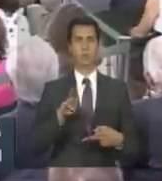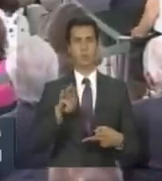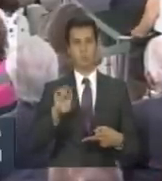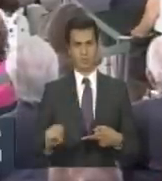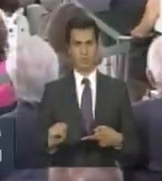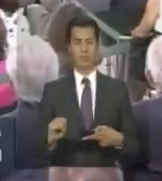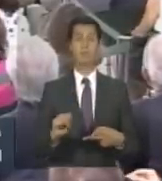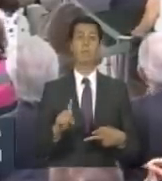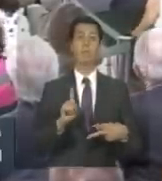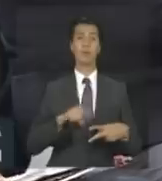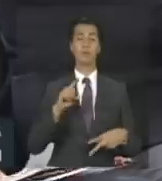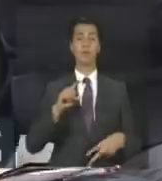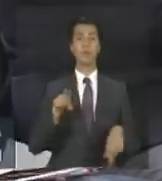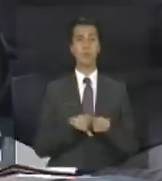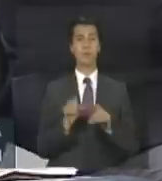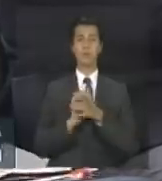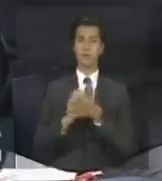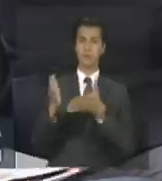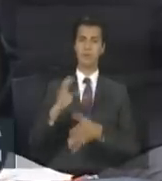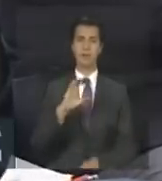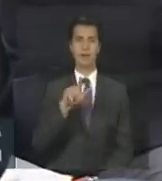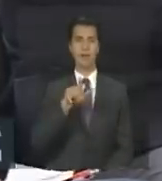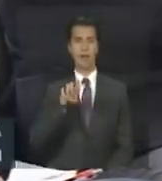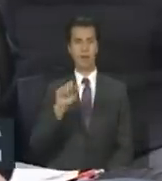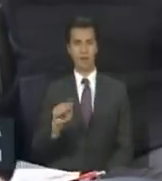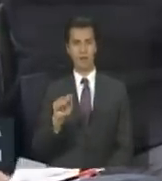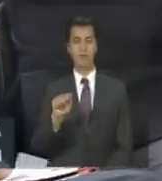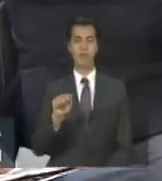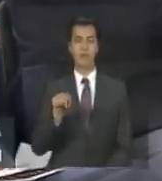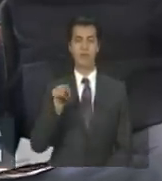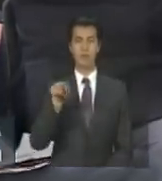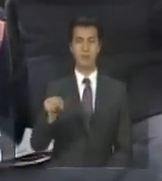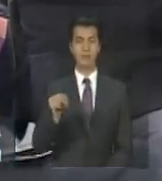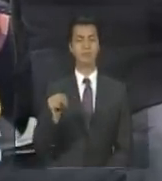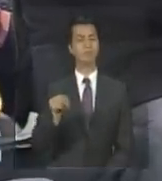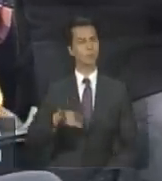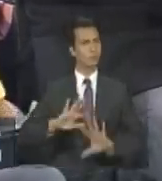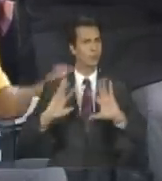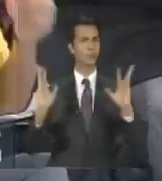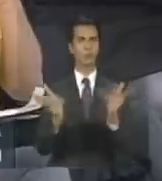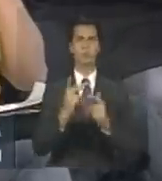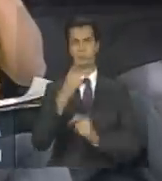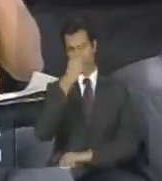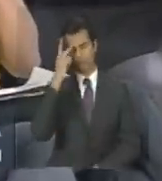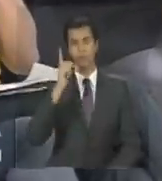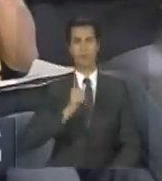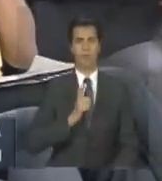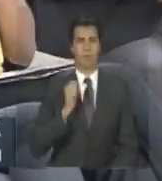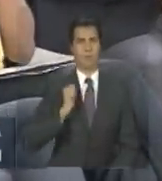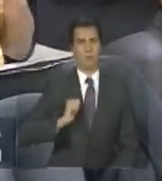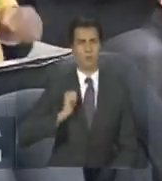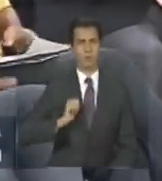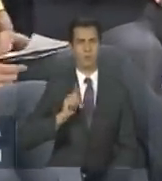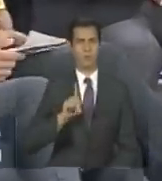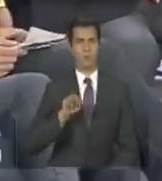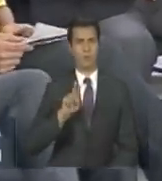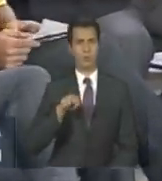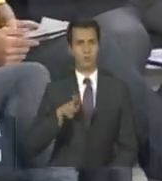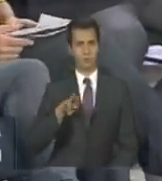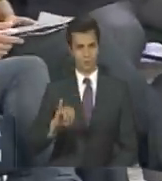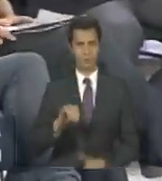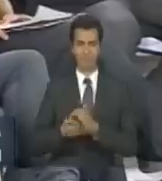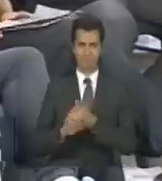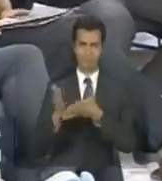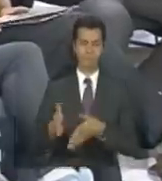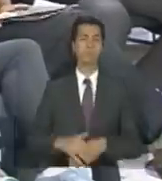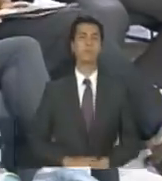cumprimento todos os prounistas aqui presentes. Presidente, eu gostaria de contar uma história para